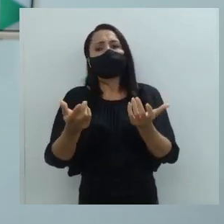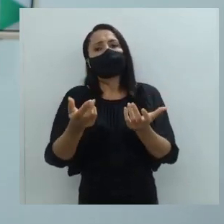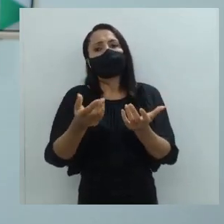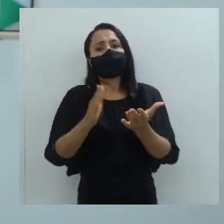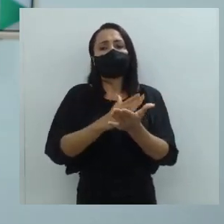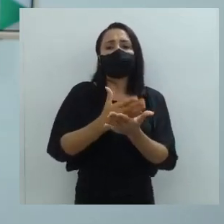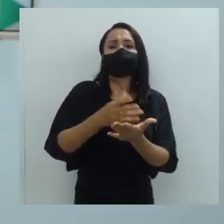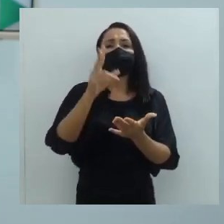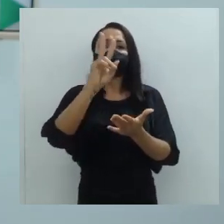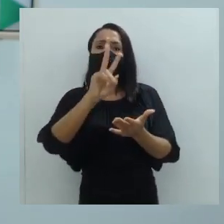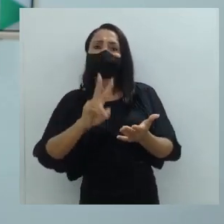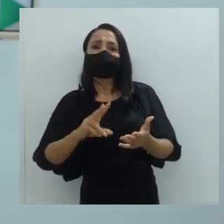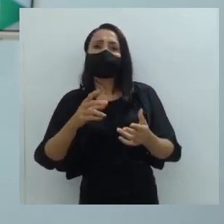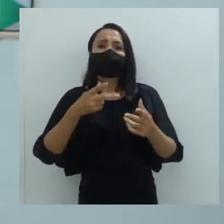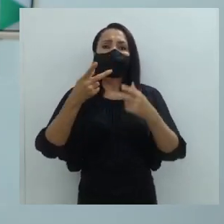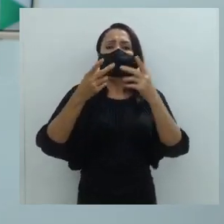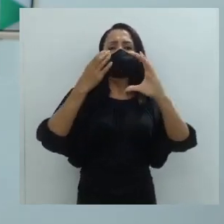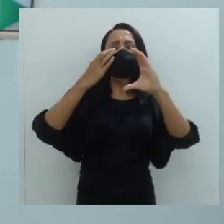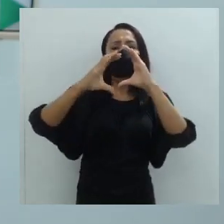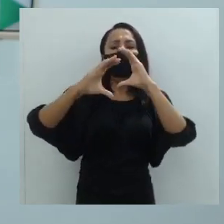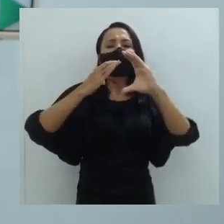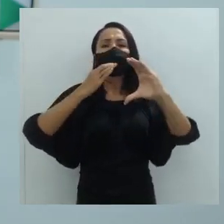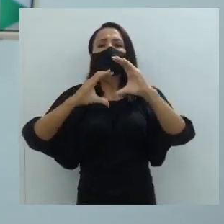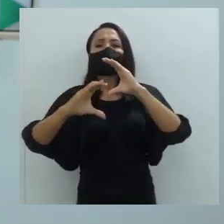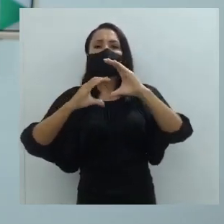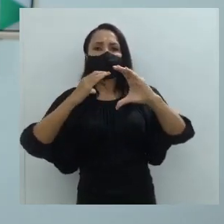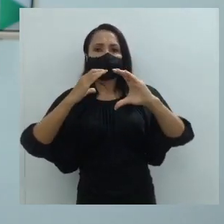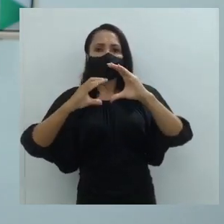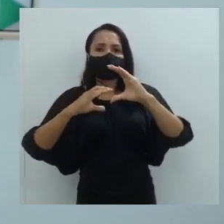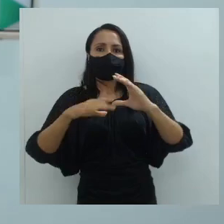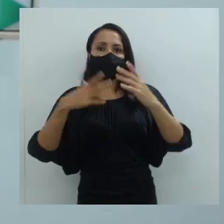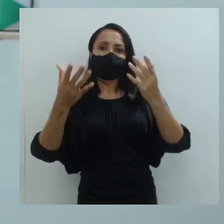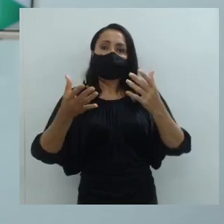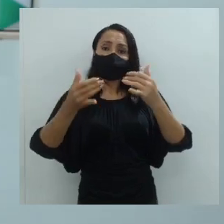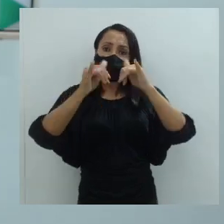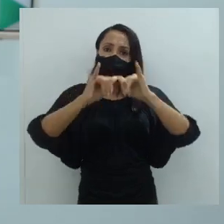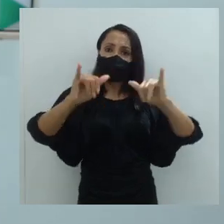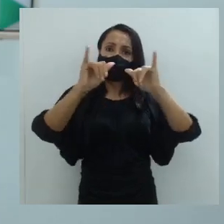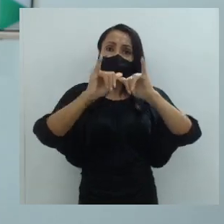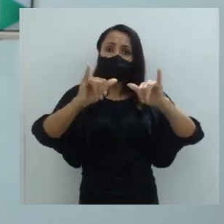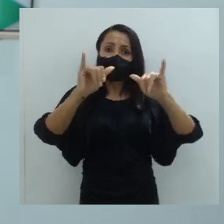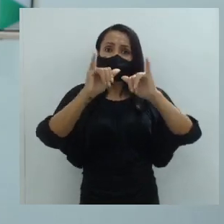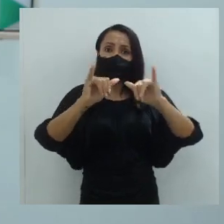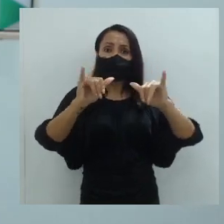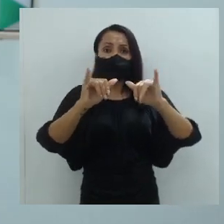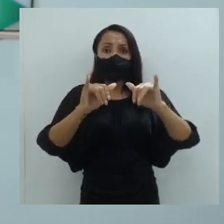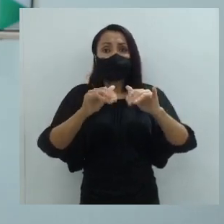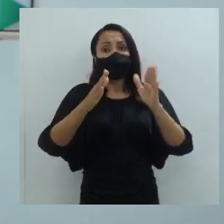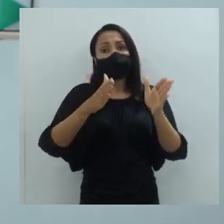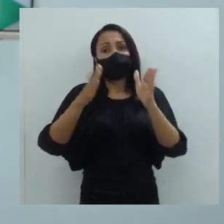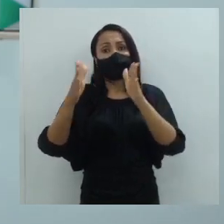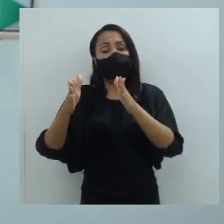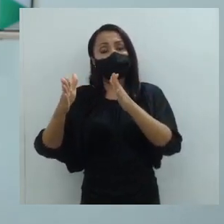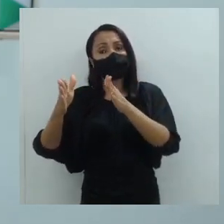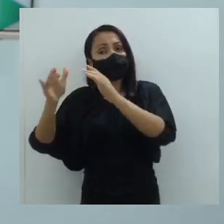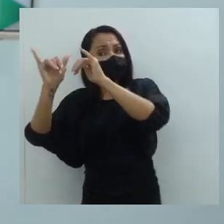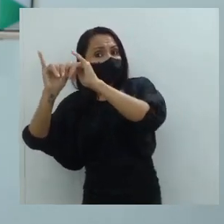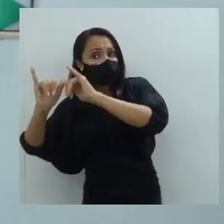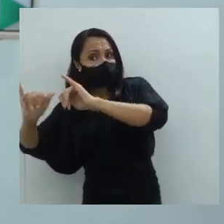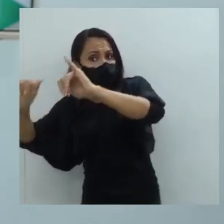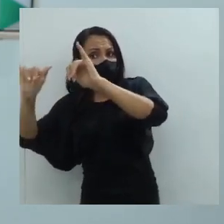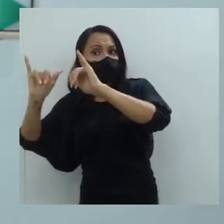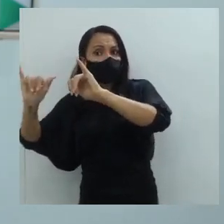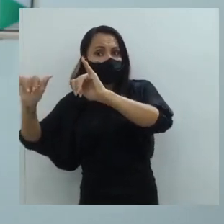nós falamos, nos comunicamos por informações que estão tanto explícitas, como vocês já